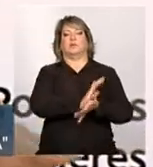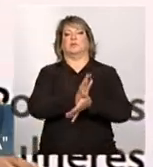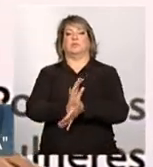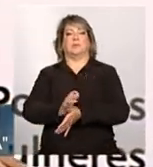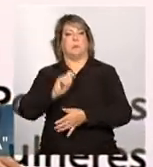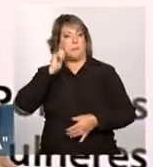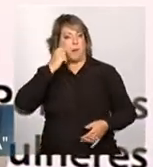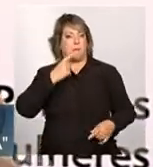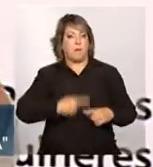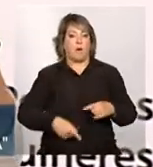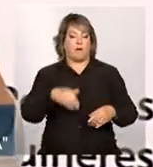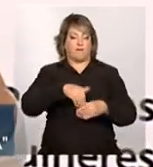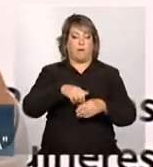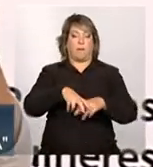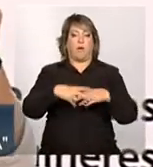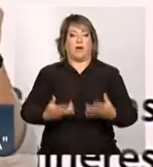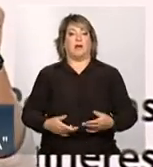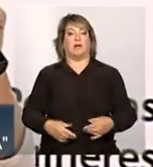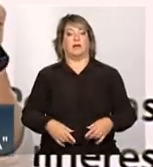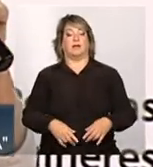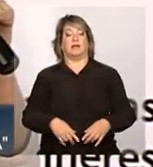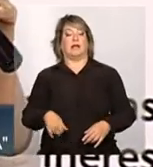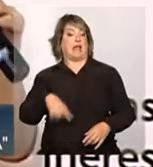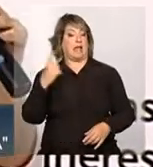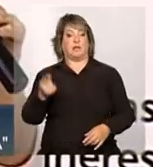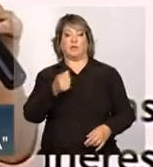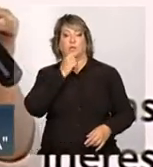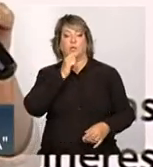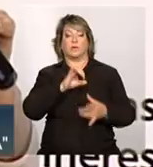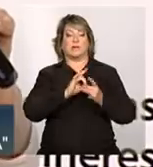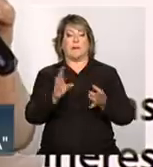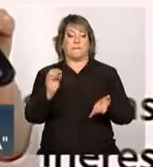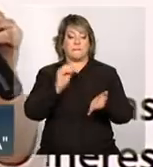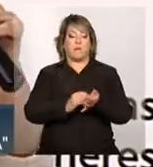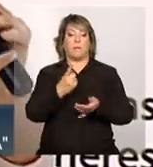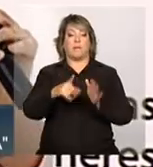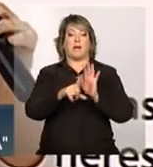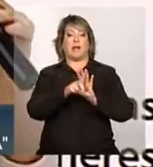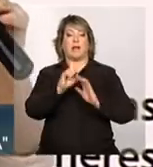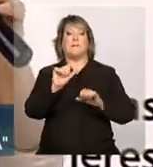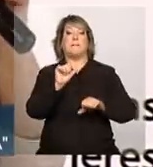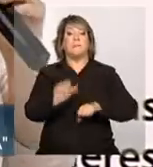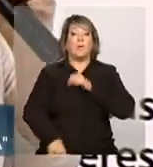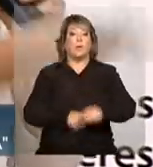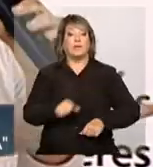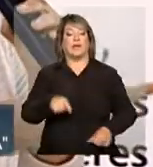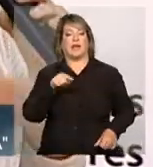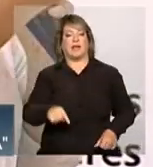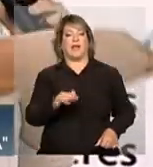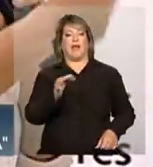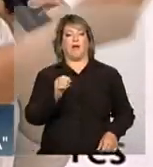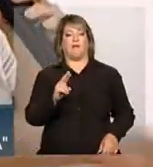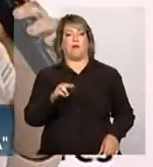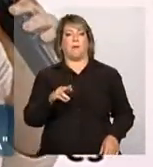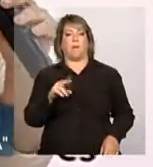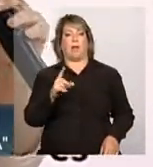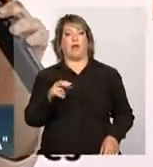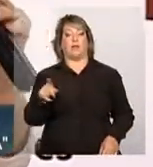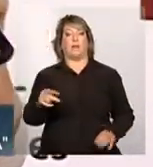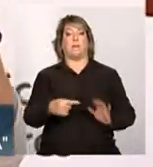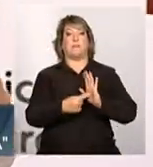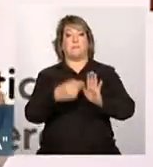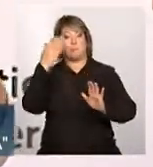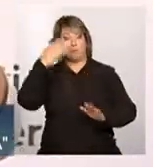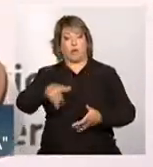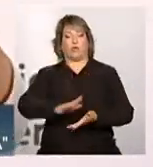negra no sistema eleitoral. Eles não deixam que você ponha uma lei que mude um formulário para produzir um dado que comprove a exclusão,